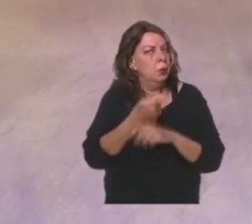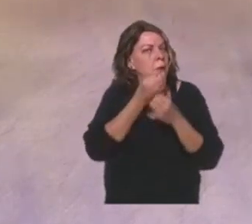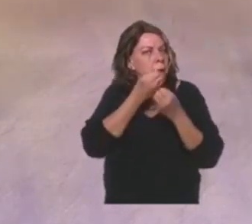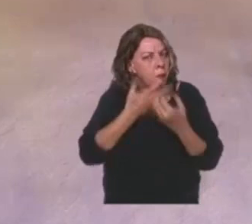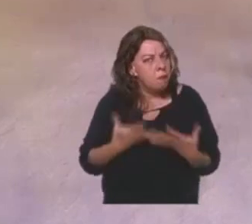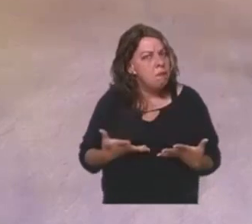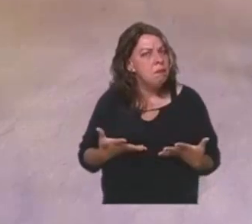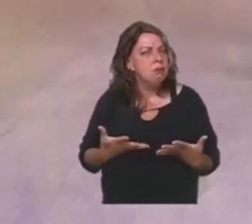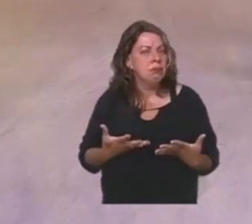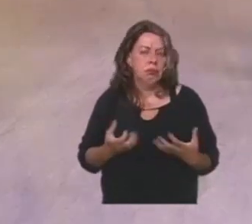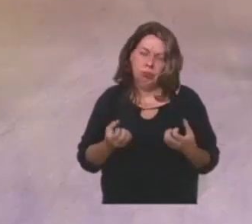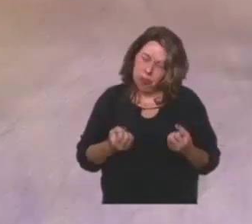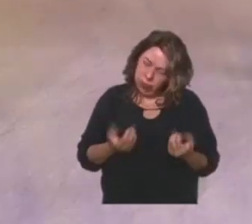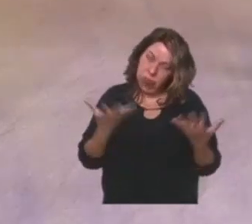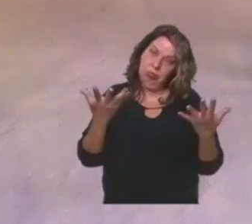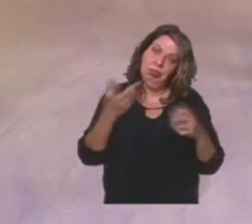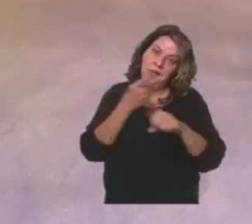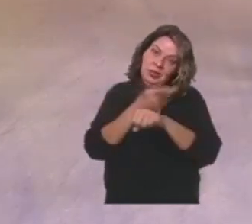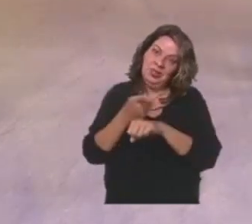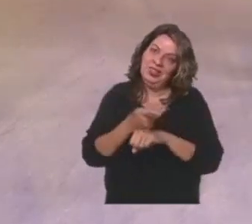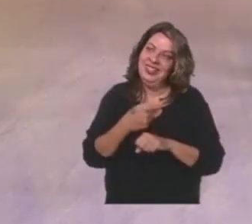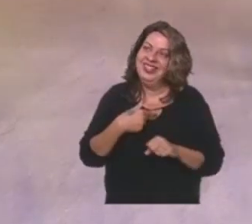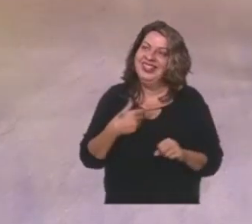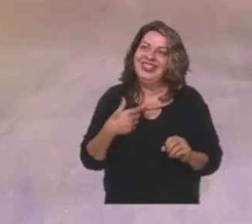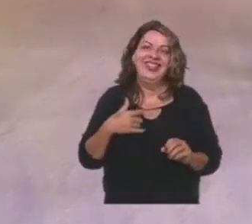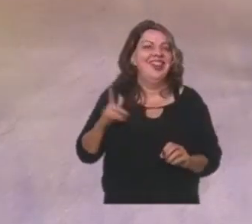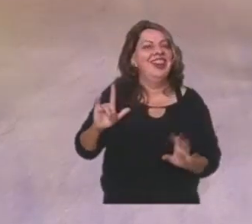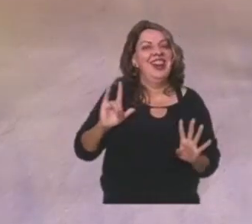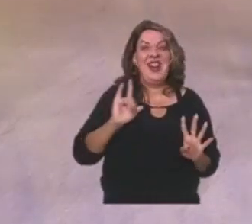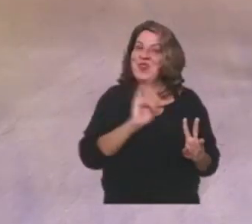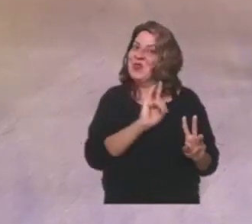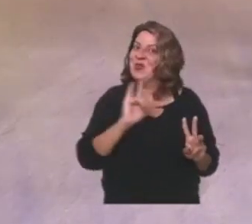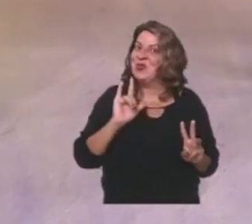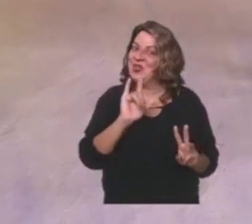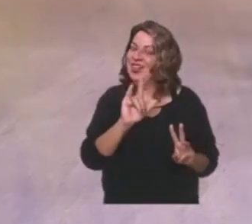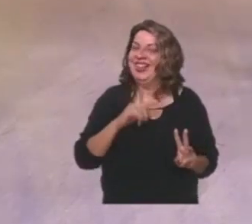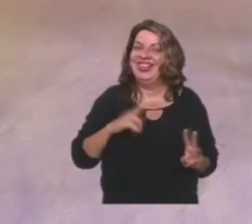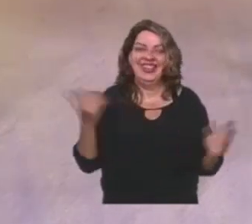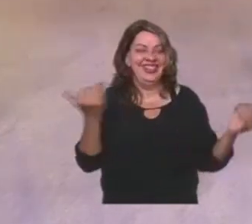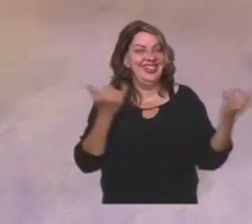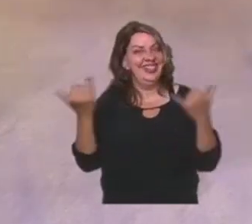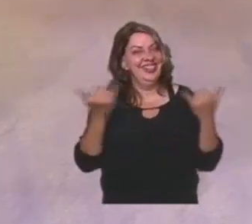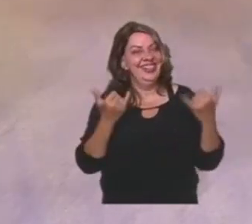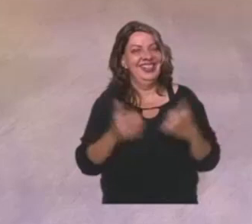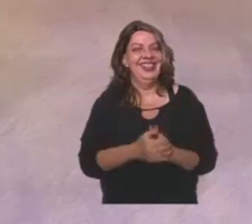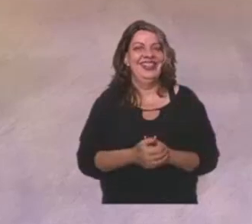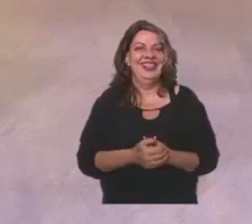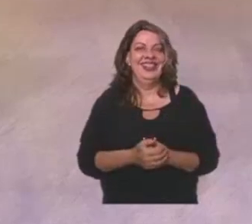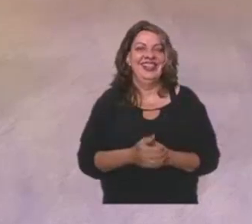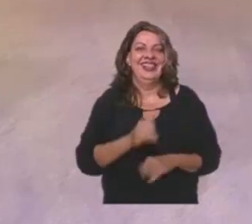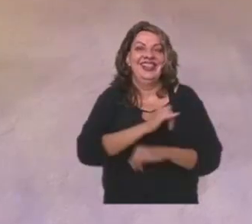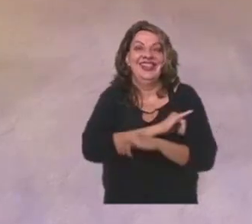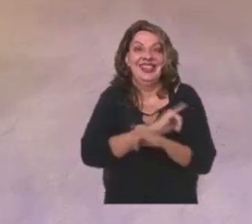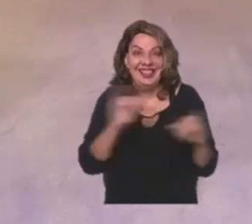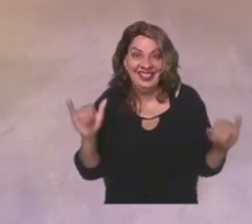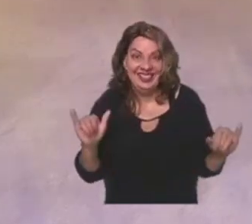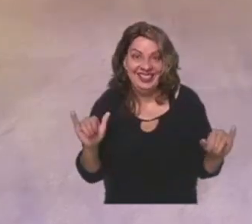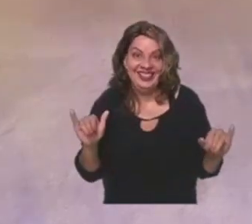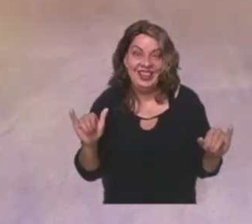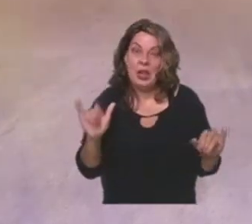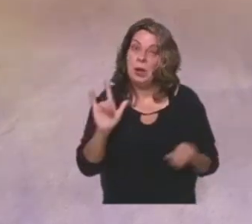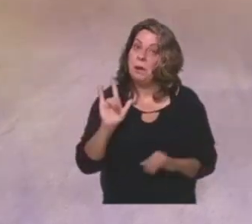Serão muitos prêmios. Você gostou da sua versão eu personagem amei. Ali? Amei! Olha só, e amei a notícia que a gente